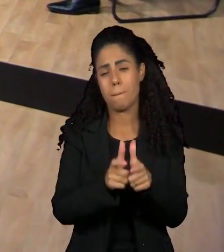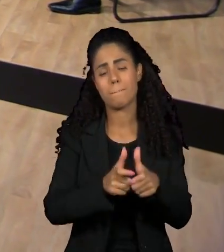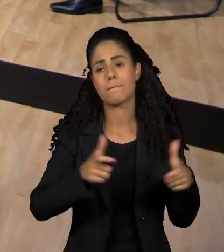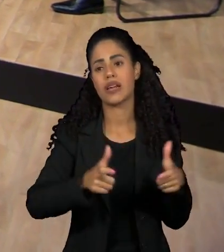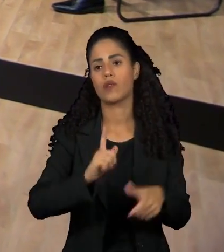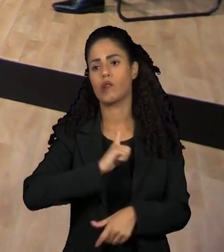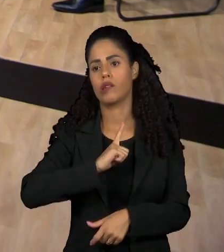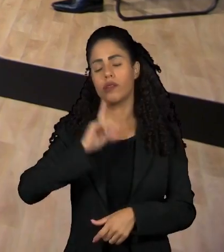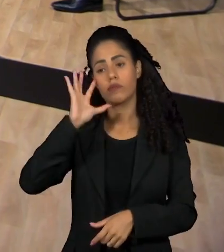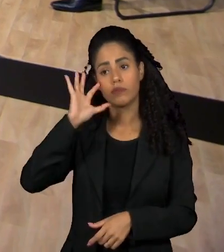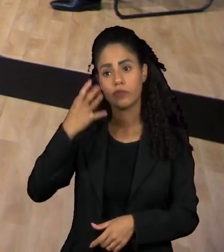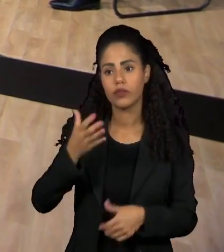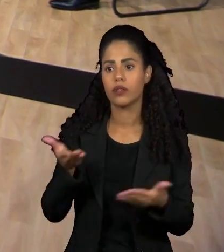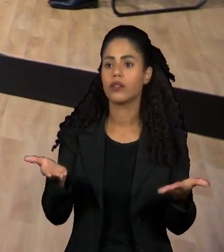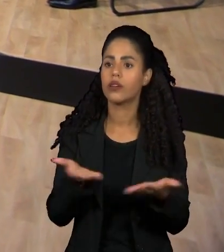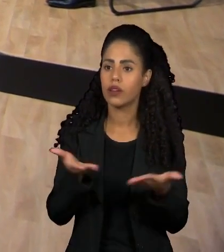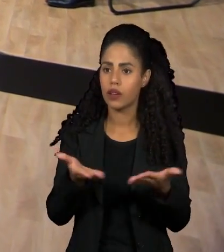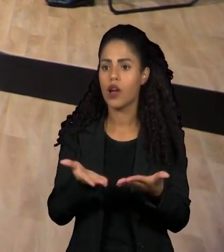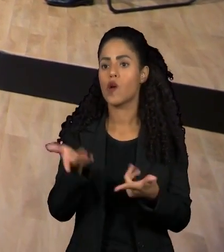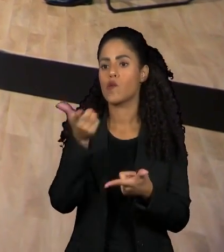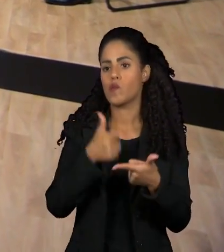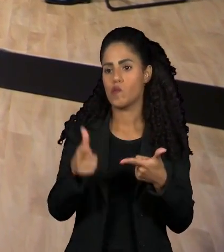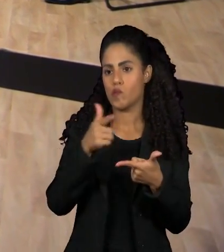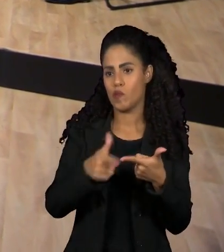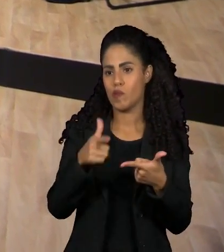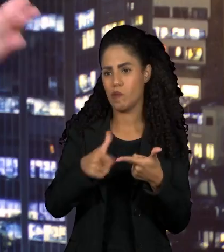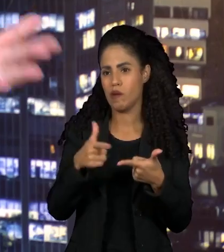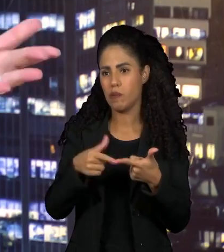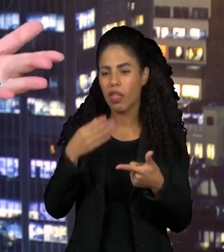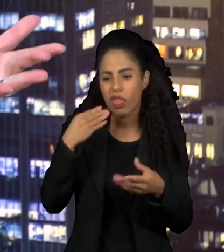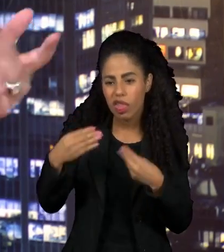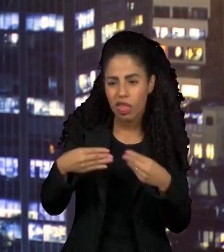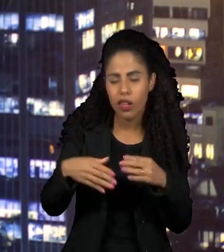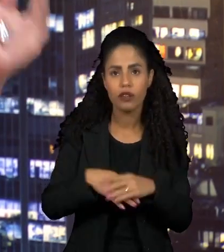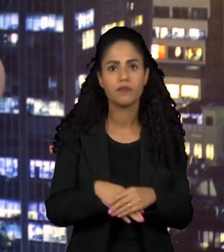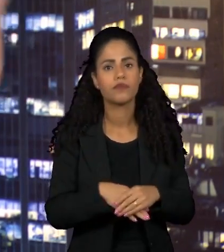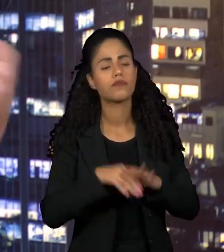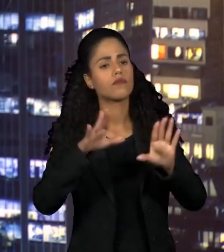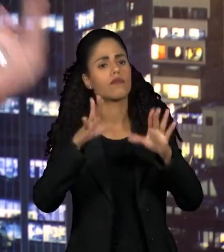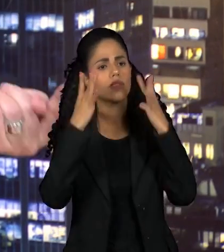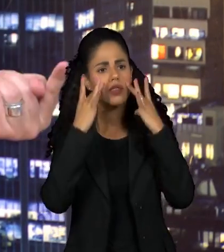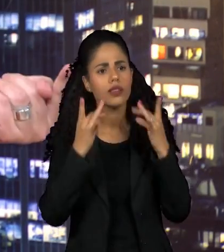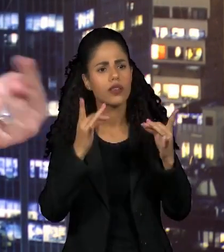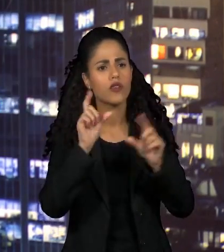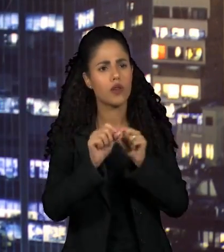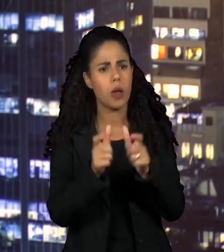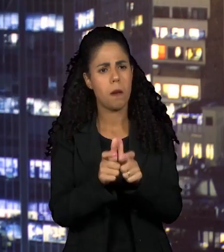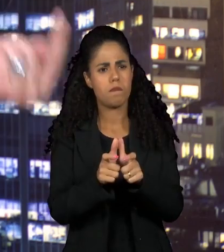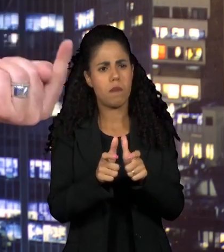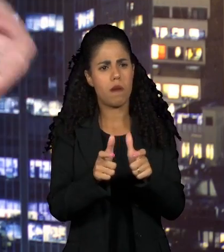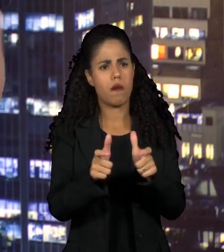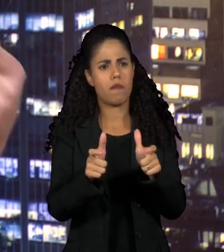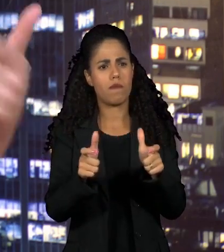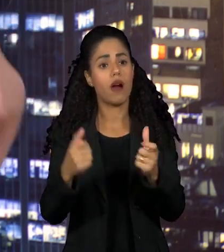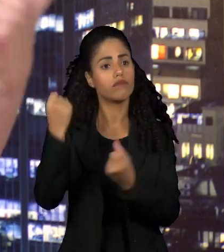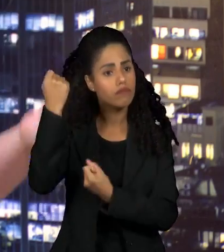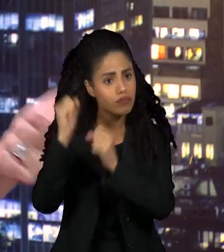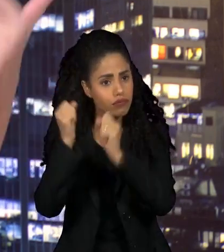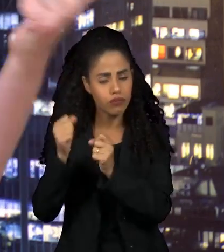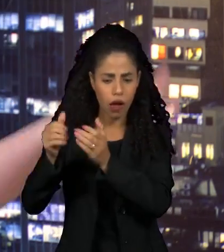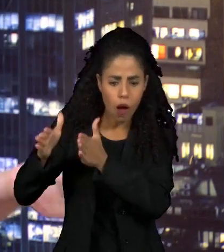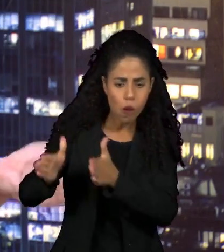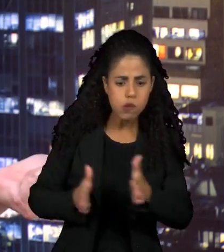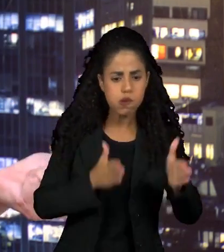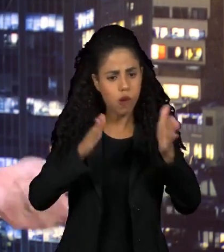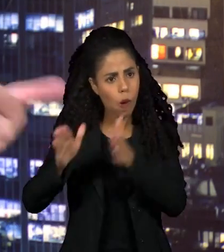consegue resolver, que é o problema do plástico de uso único. Agora, chama a atenção, vem aumentando, não é, a produção no momento que a gente tem muito